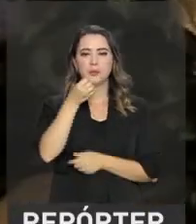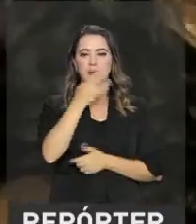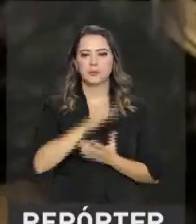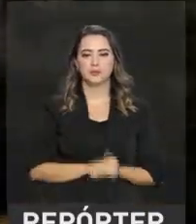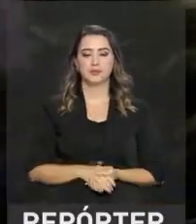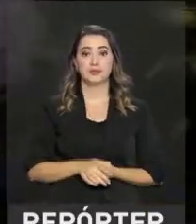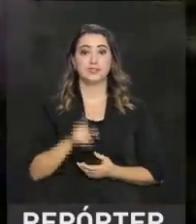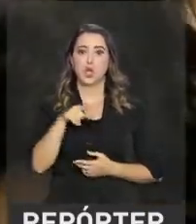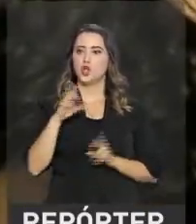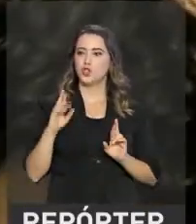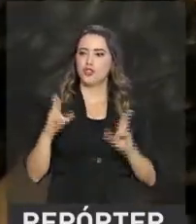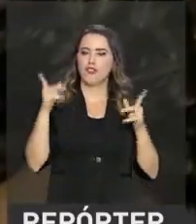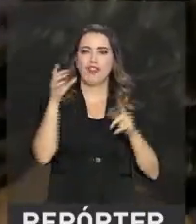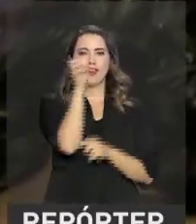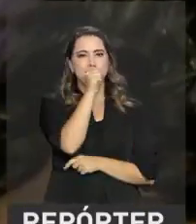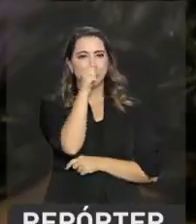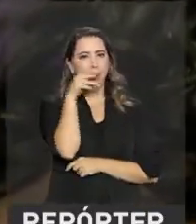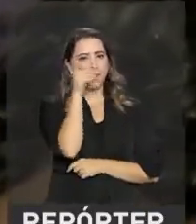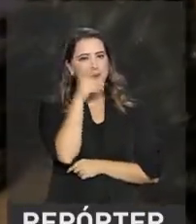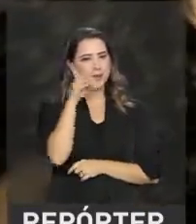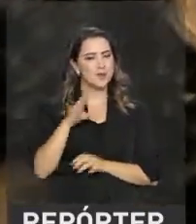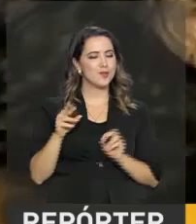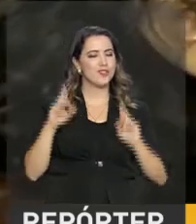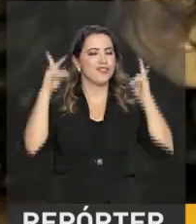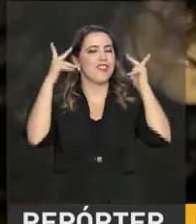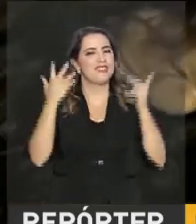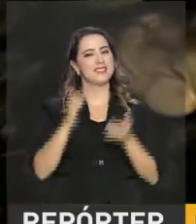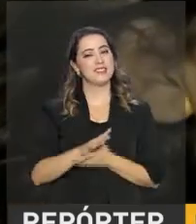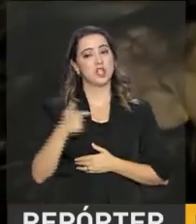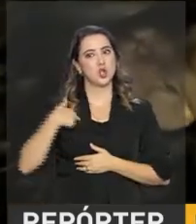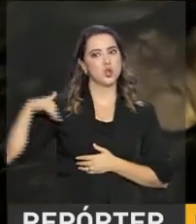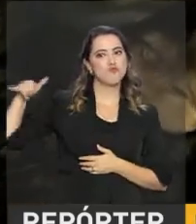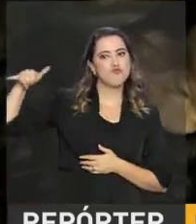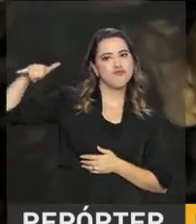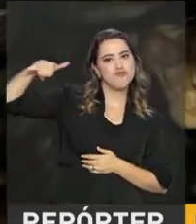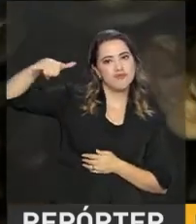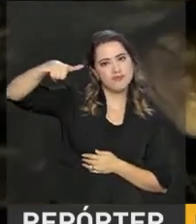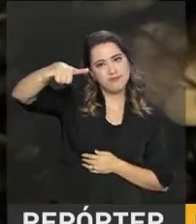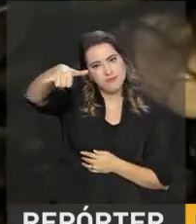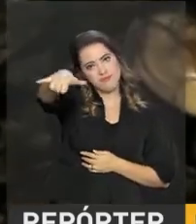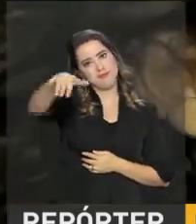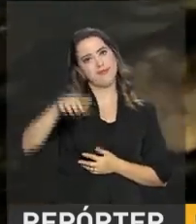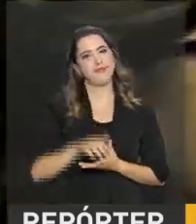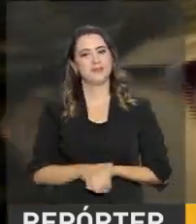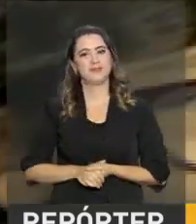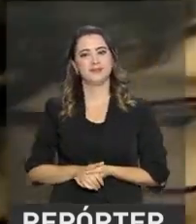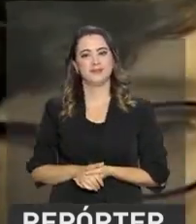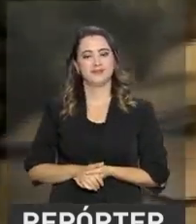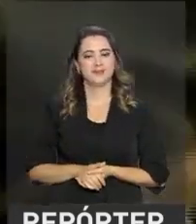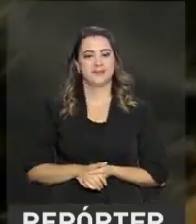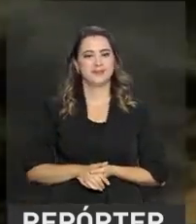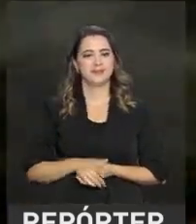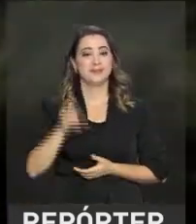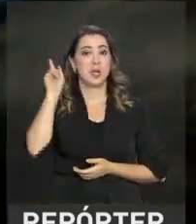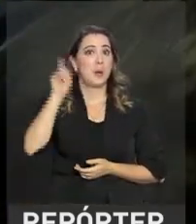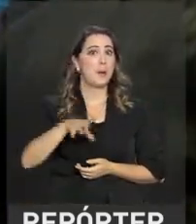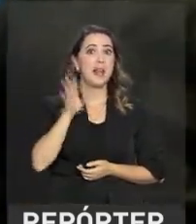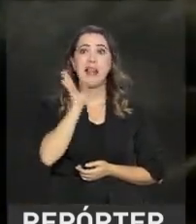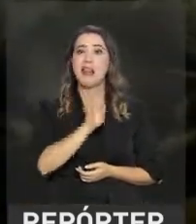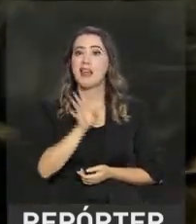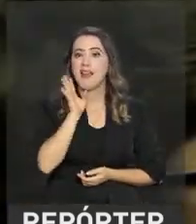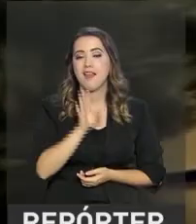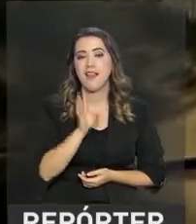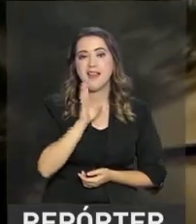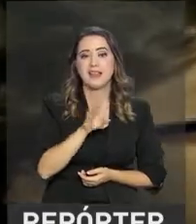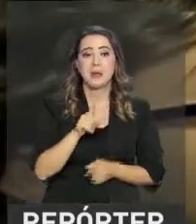qualidade diferente na final do vôlei disse que foi muito legal a experiência